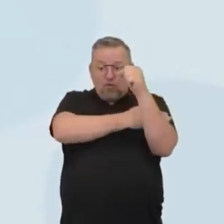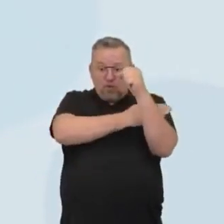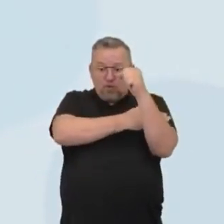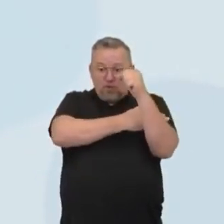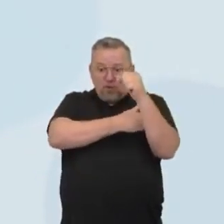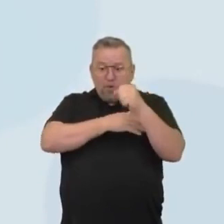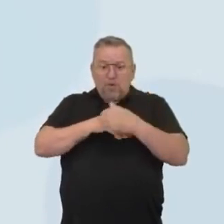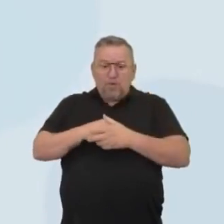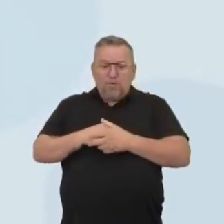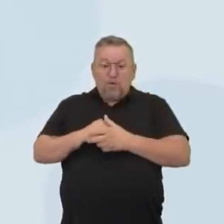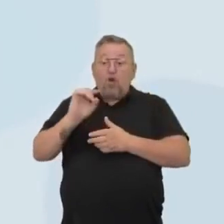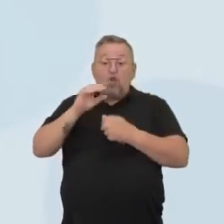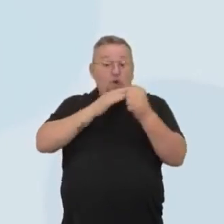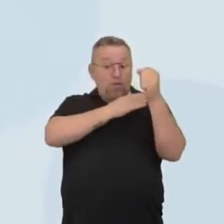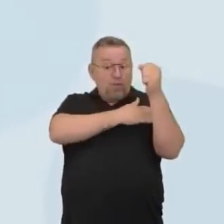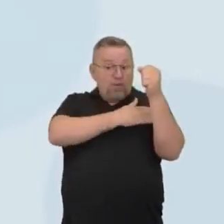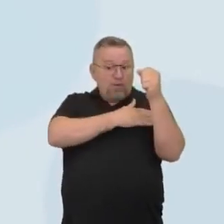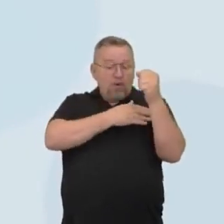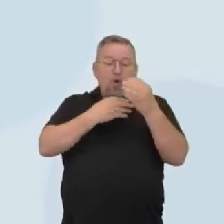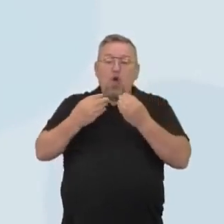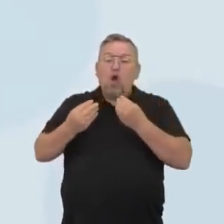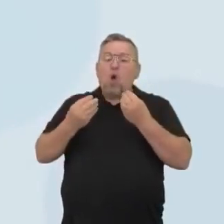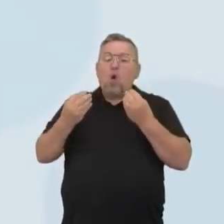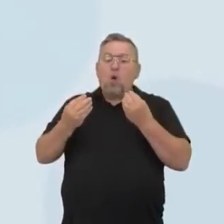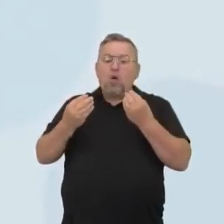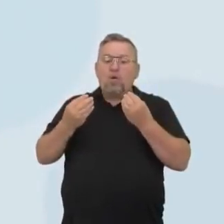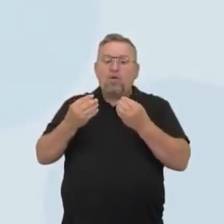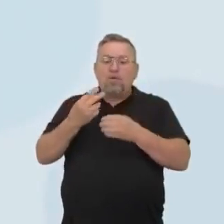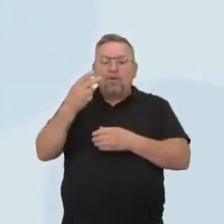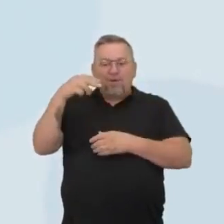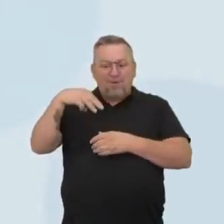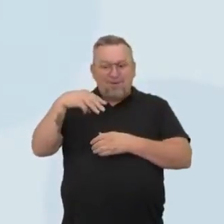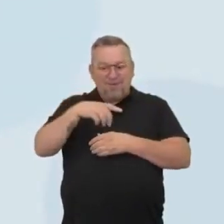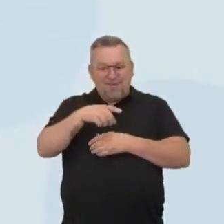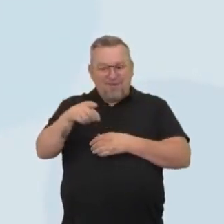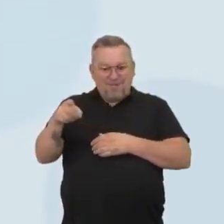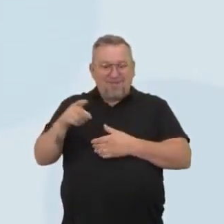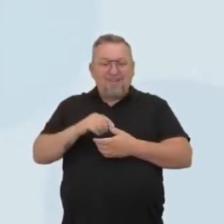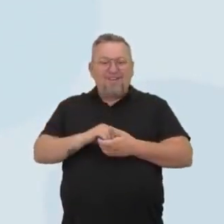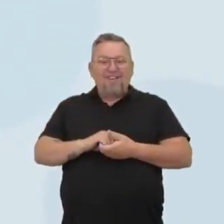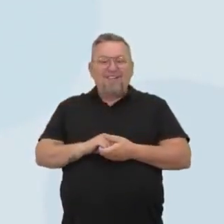dos músculos, estou perguntando, hein? Como? Vou deixar aí 2 minutinhos para você.